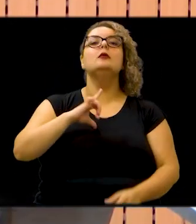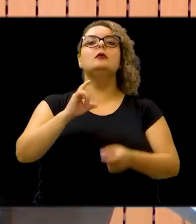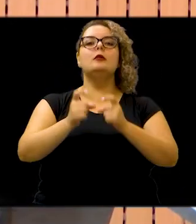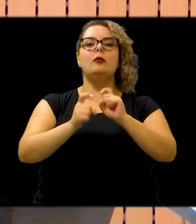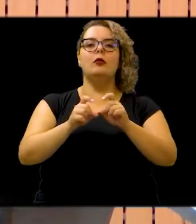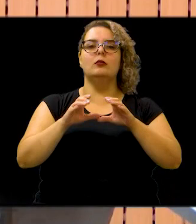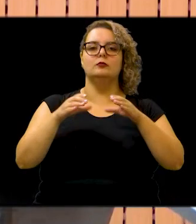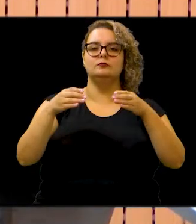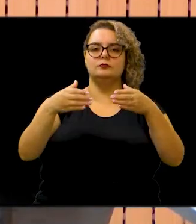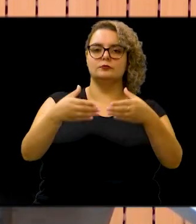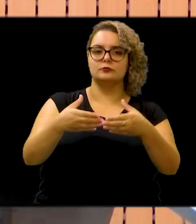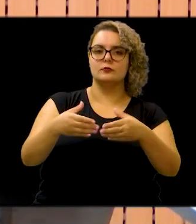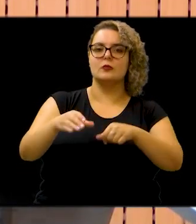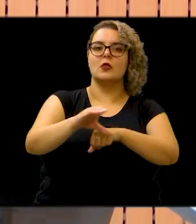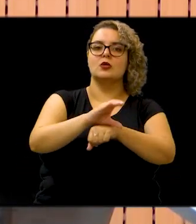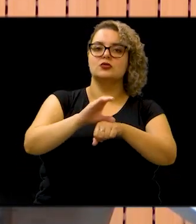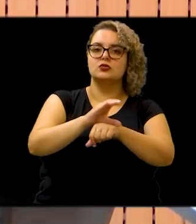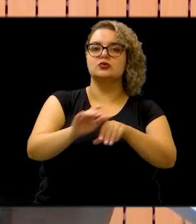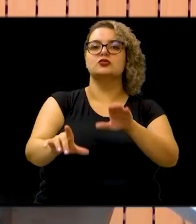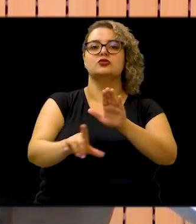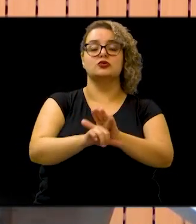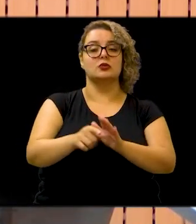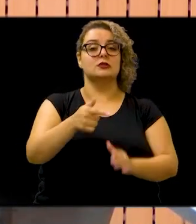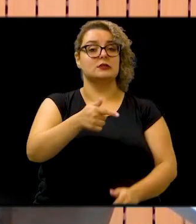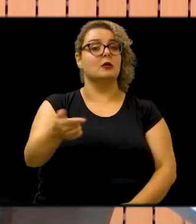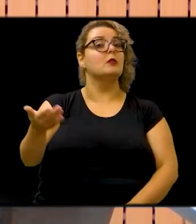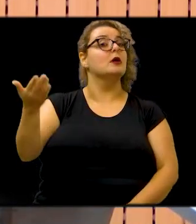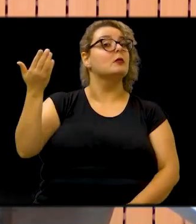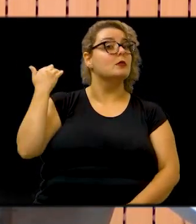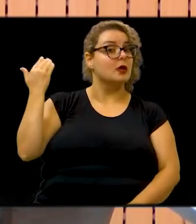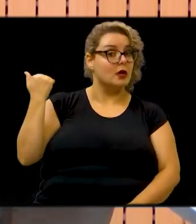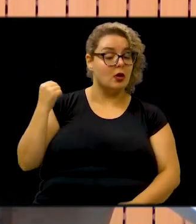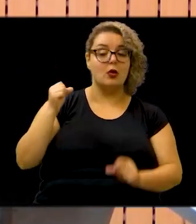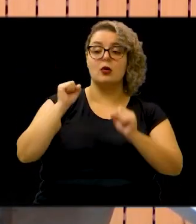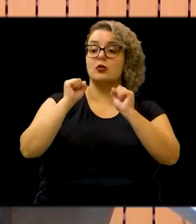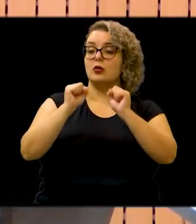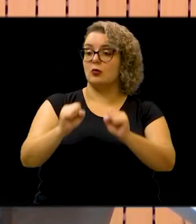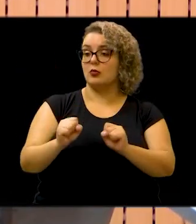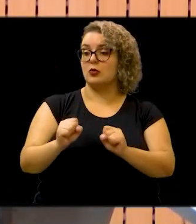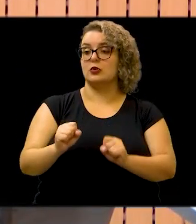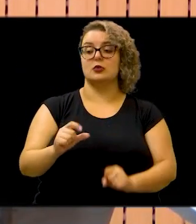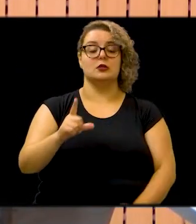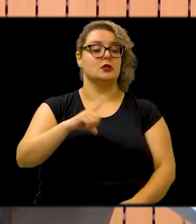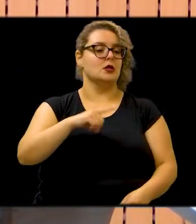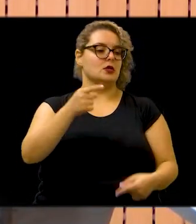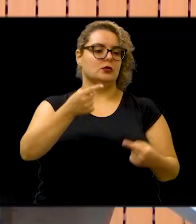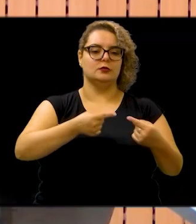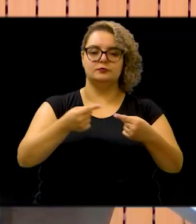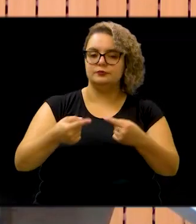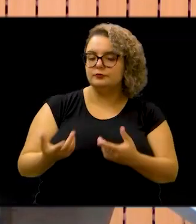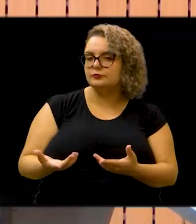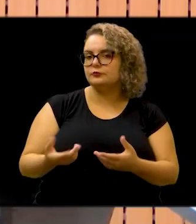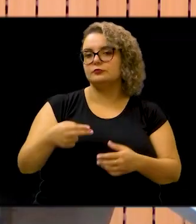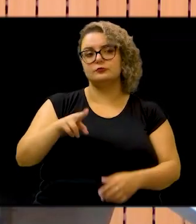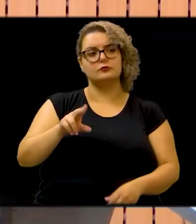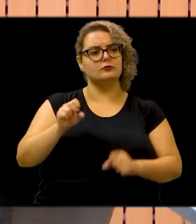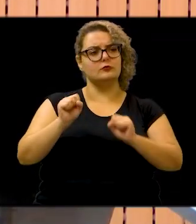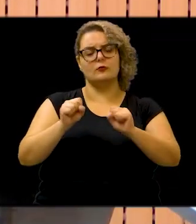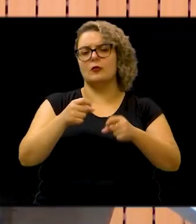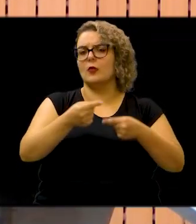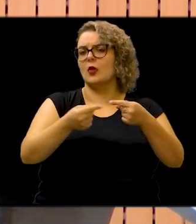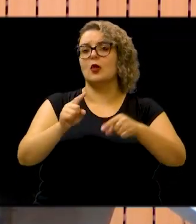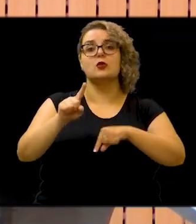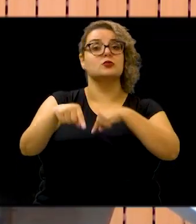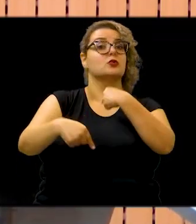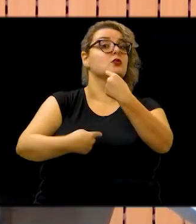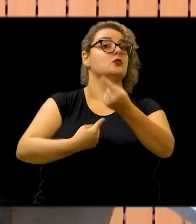teve reunião da Comissão de Constituição e Legalidade semana passada, então poderia ter sido discutido, ou poderia ter